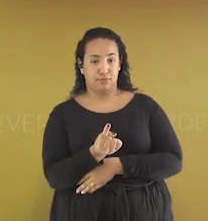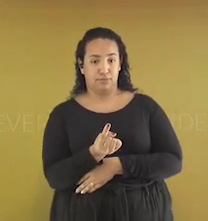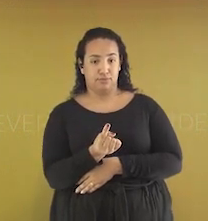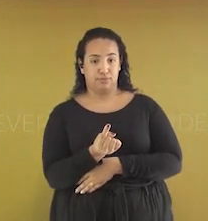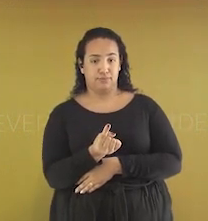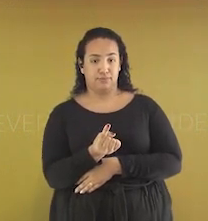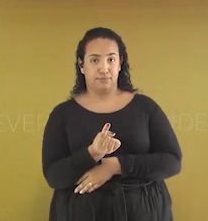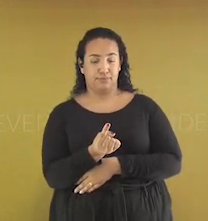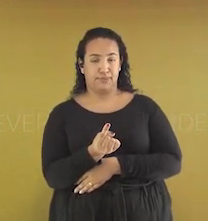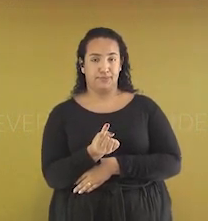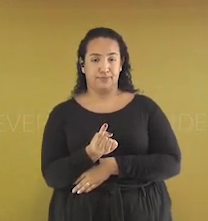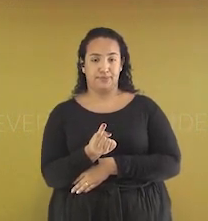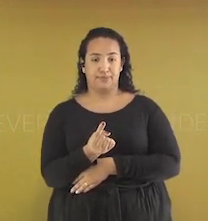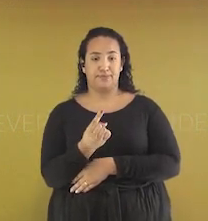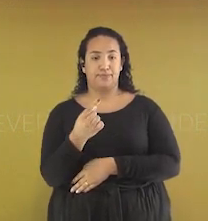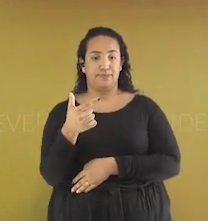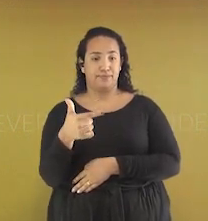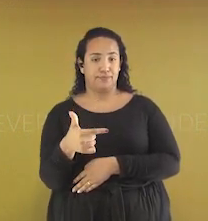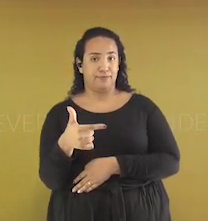Depois a vírgula.